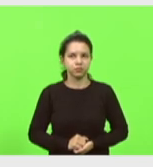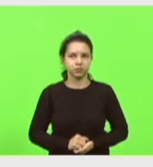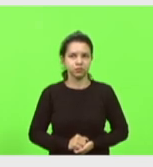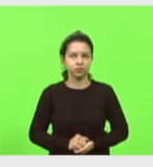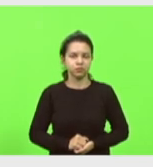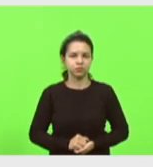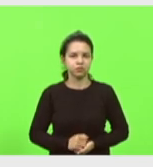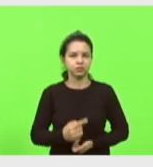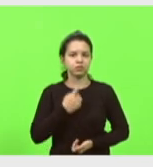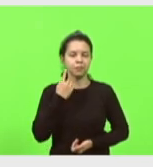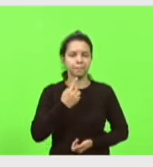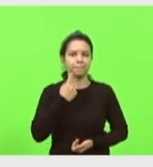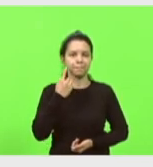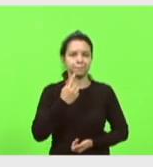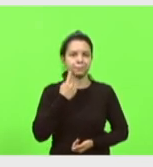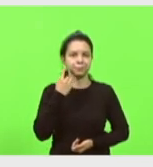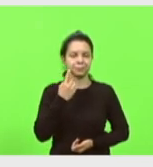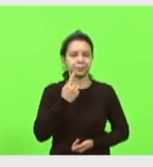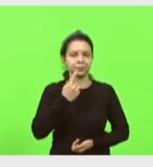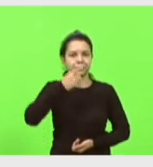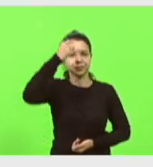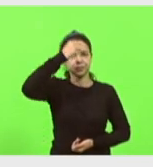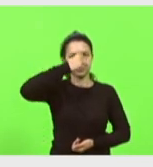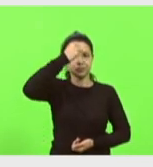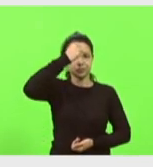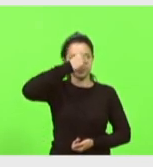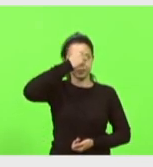Como vota o deputado Maurício Scudillarc?